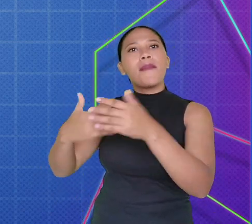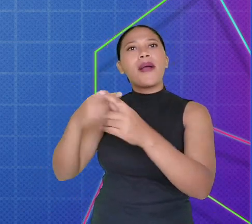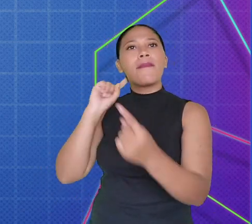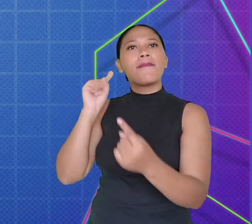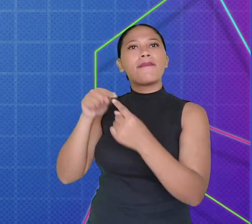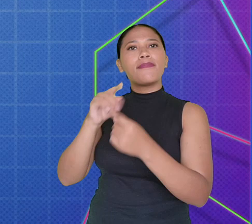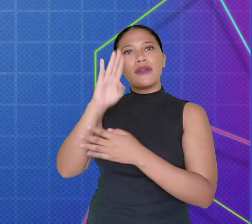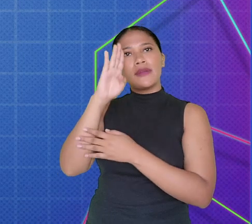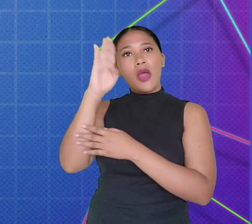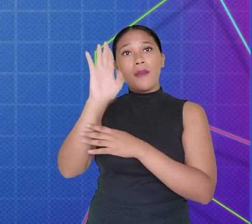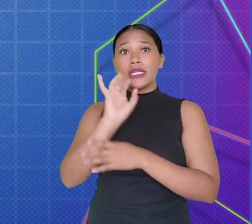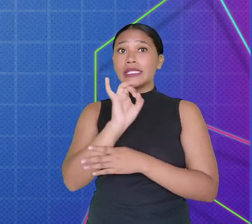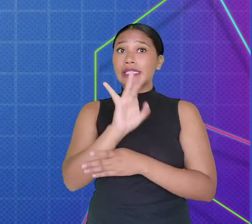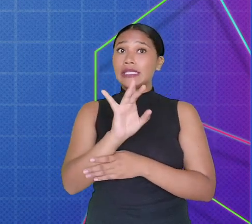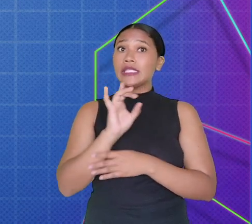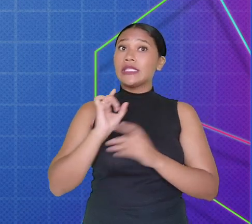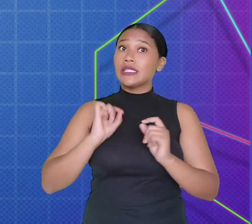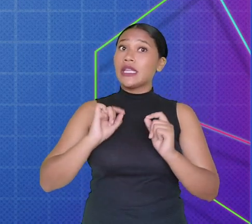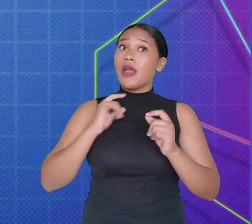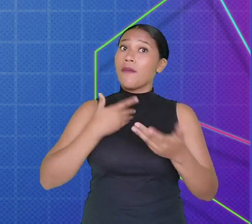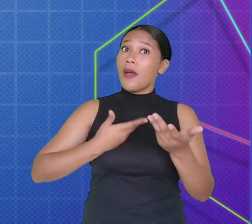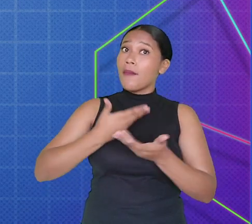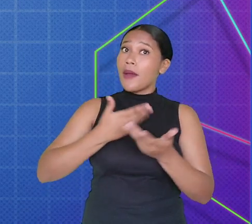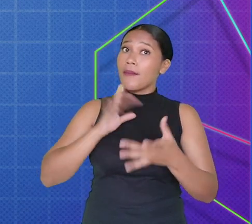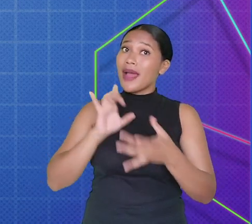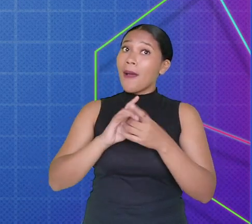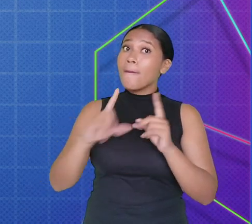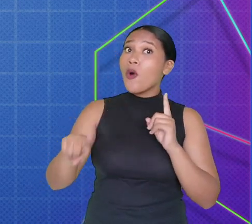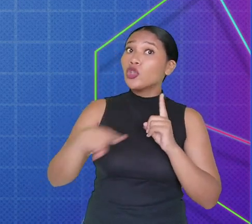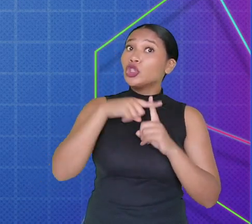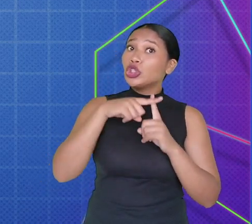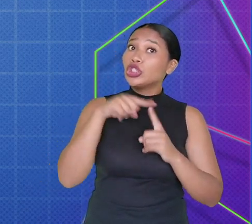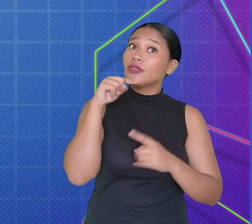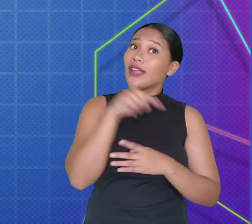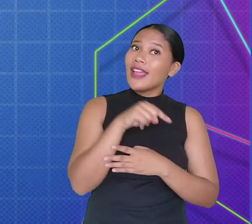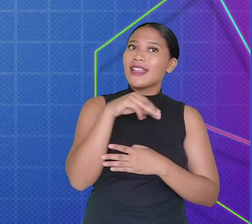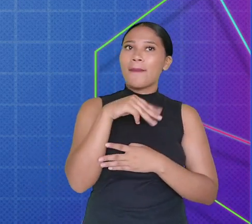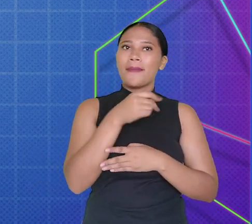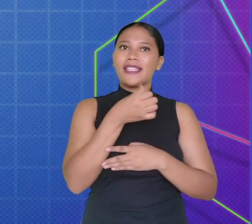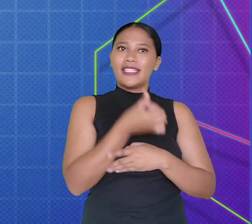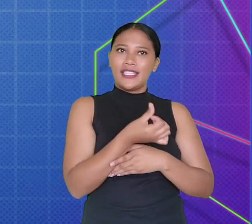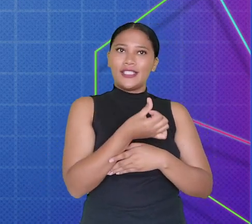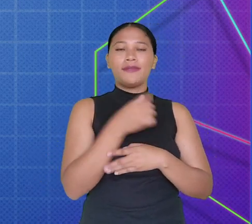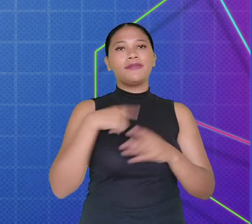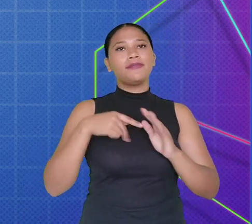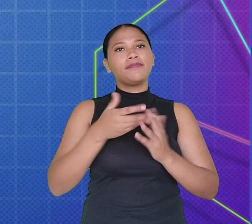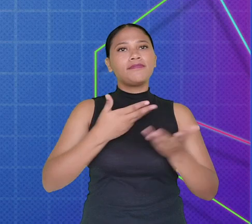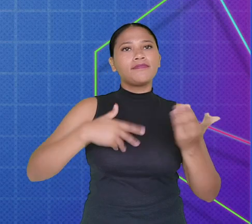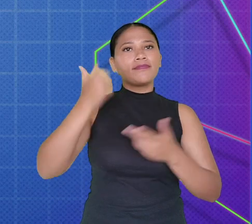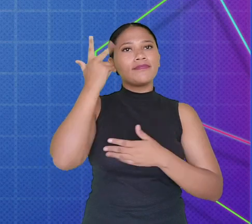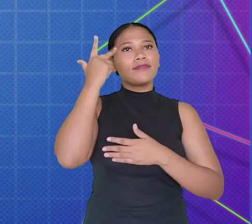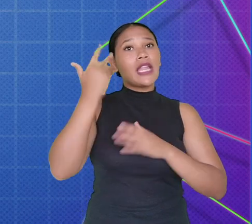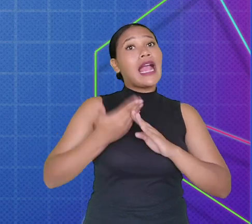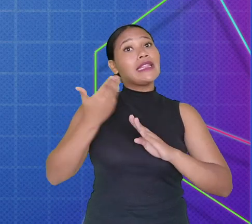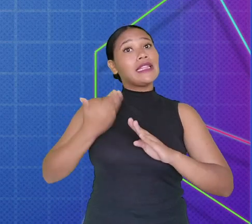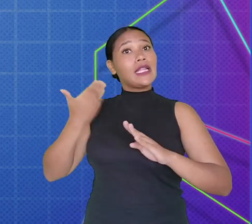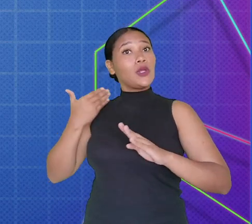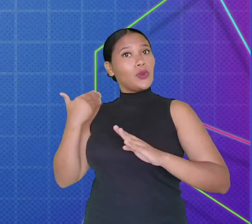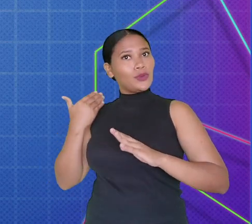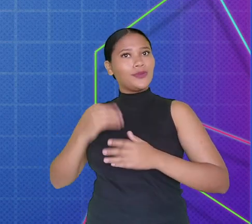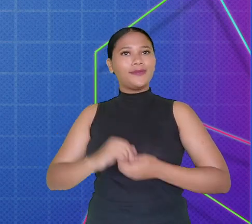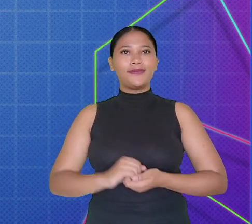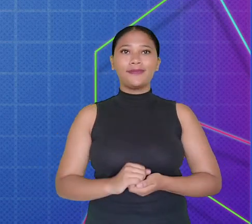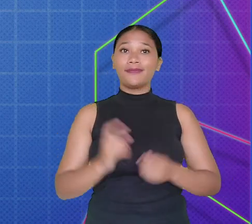missão principal, mas apenas se o jogador tiver construído um relacionamento positivo com o personagem através de interações